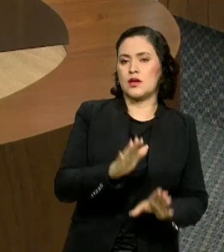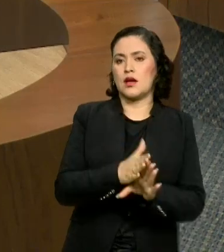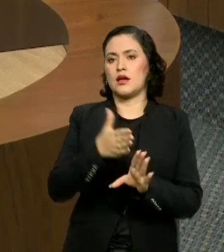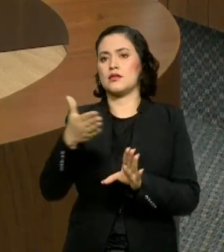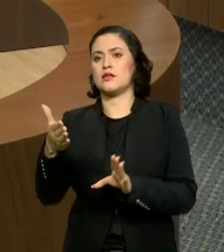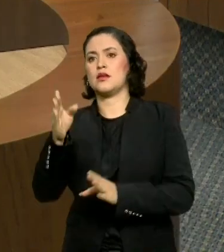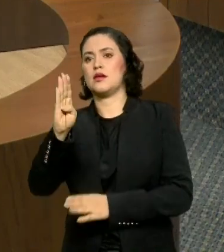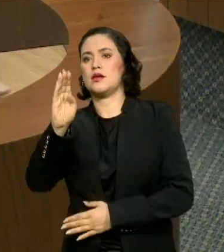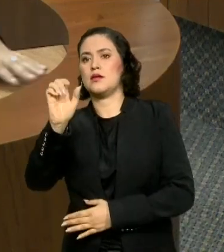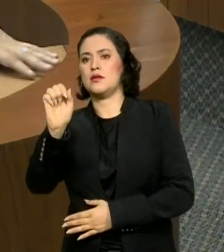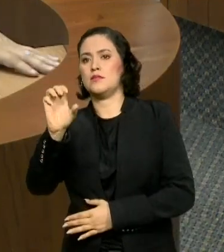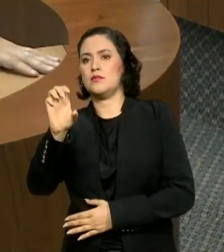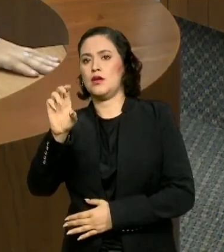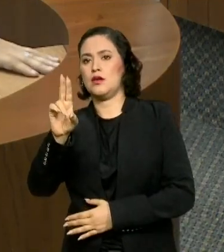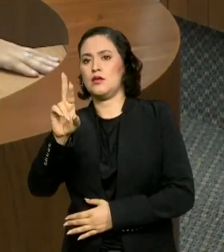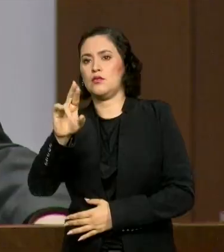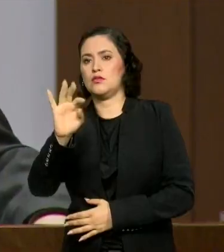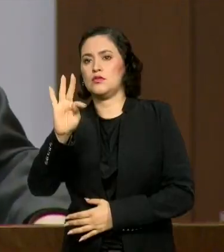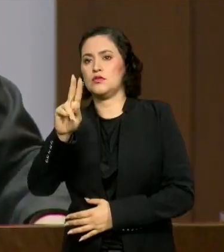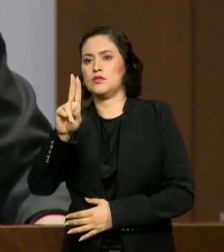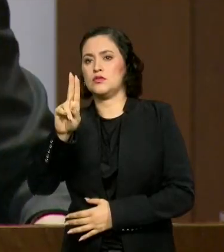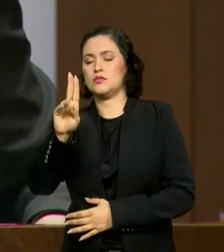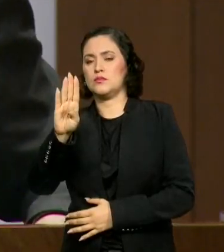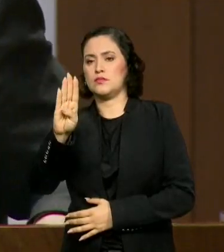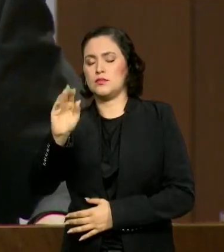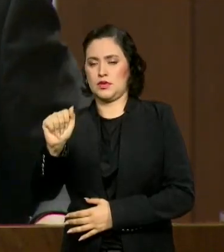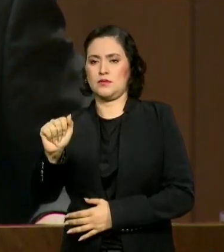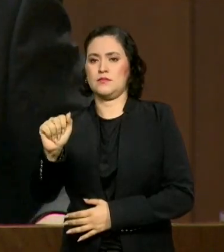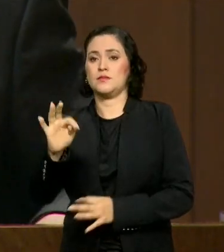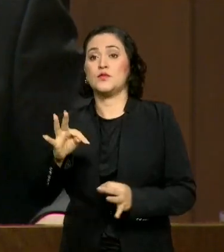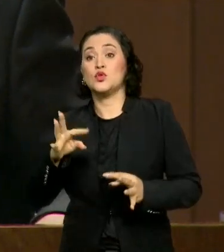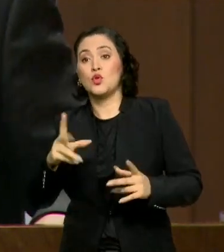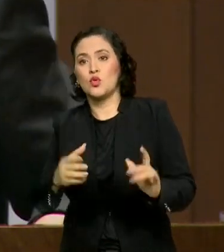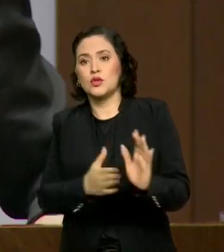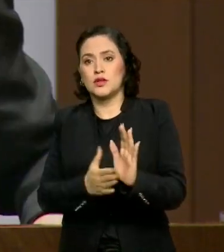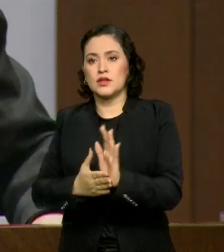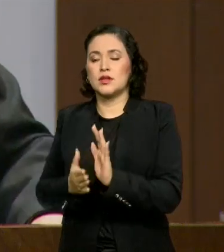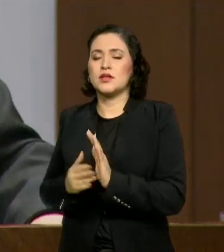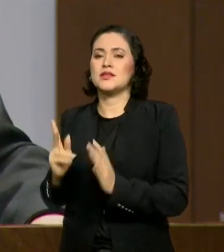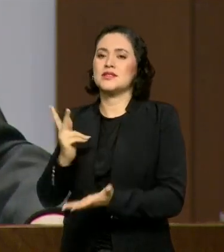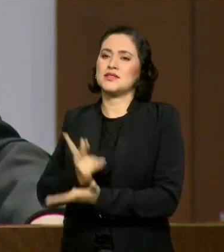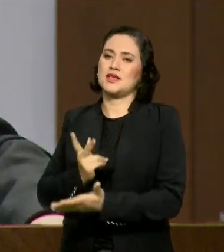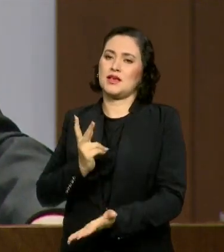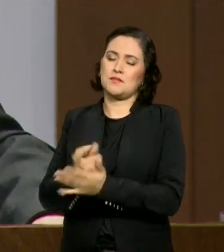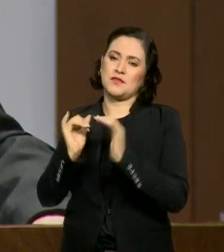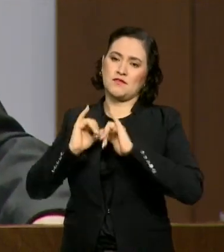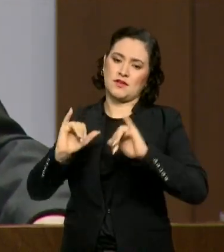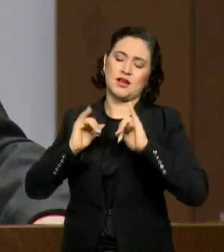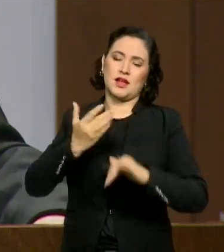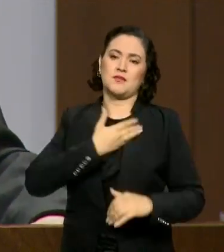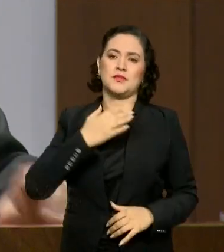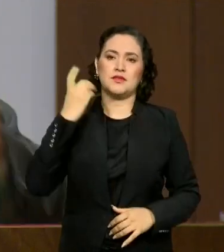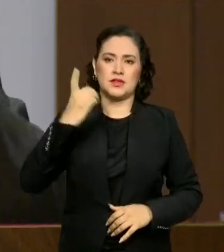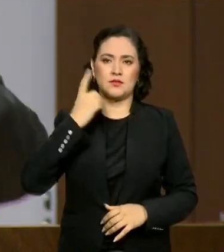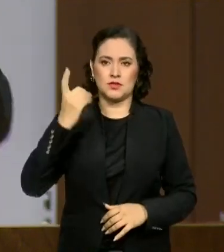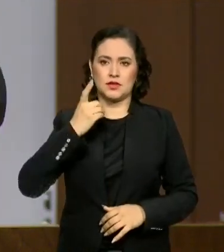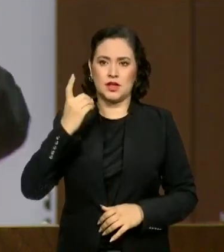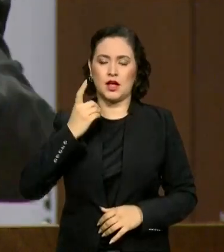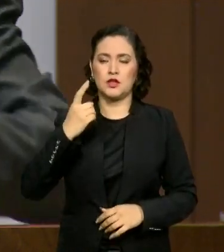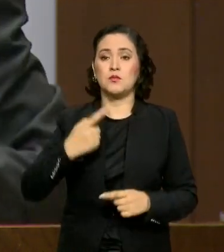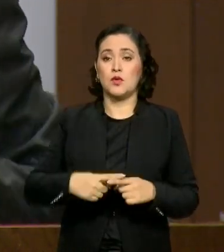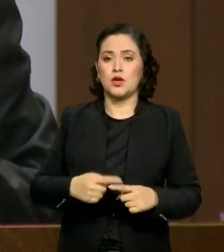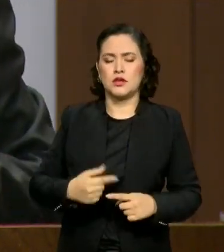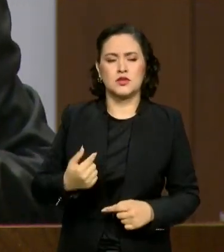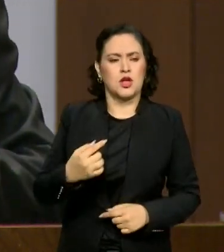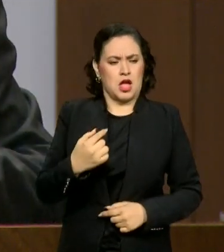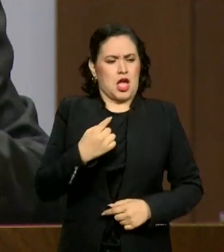foi compartilhada com os meus colegas deputados, porque eu não acredito naquele político que fala eu posso,